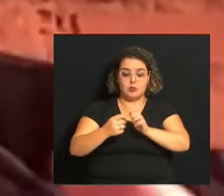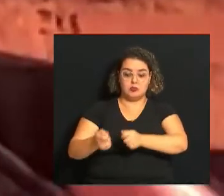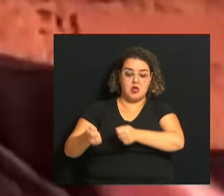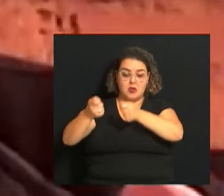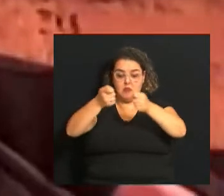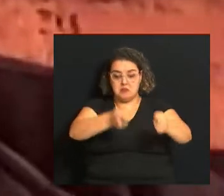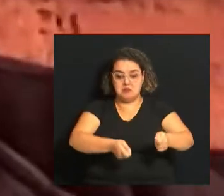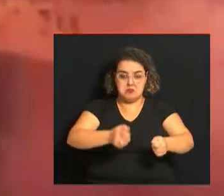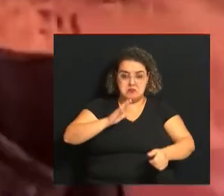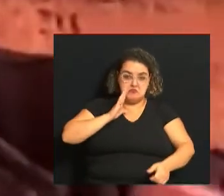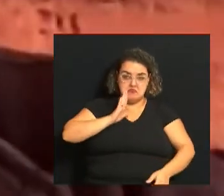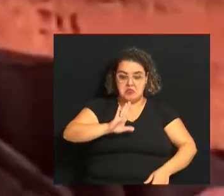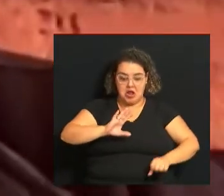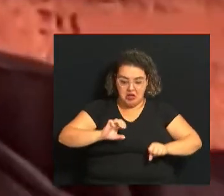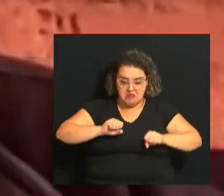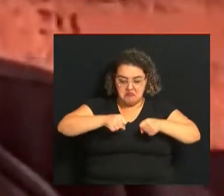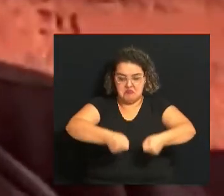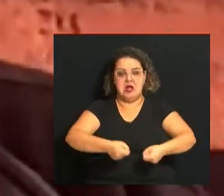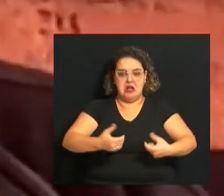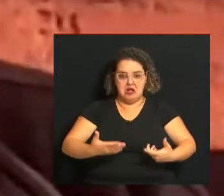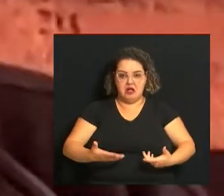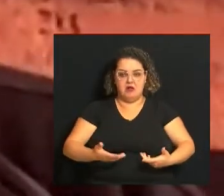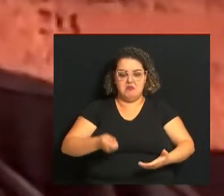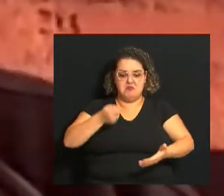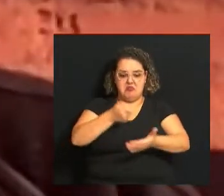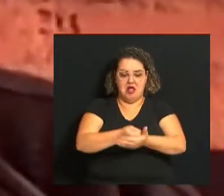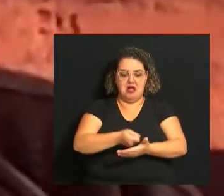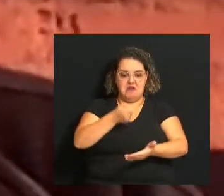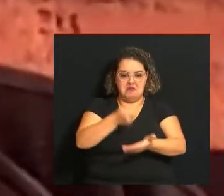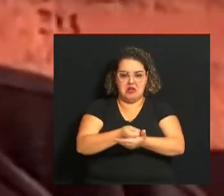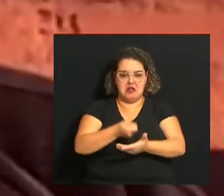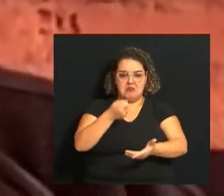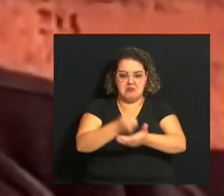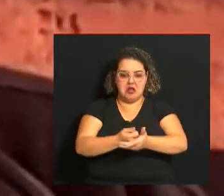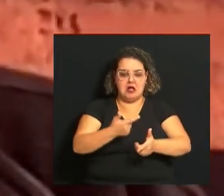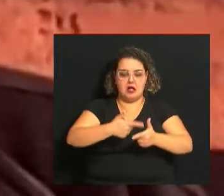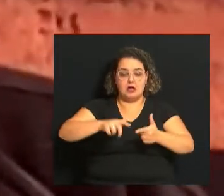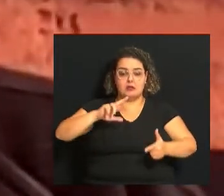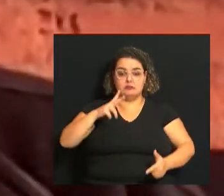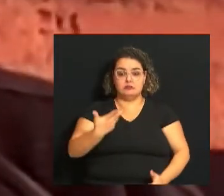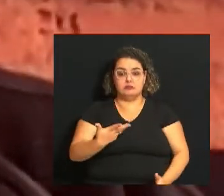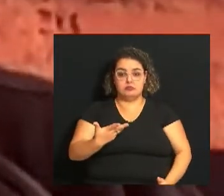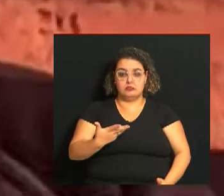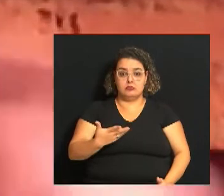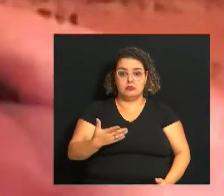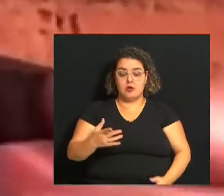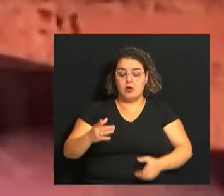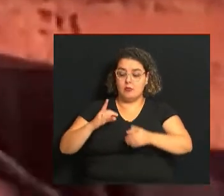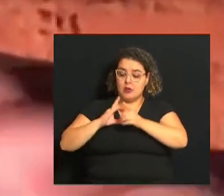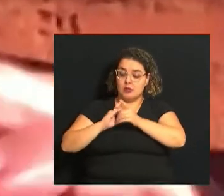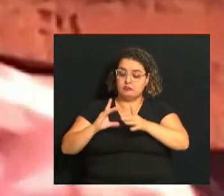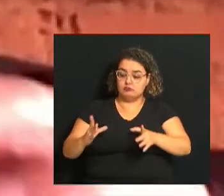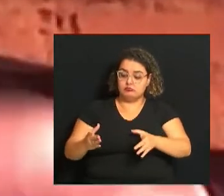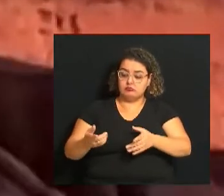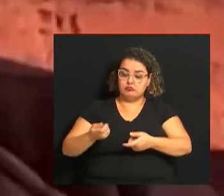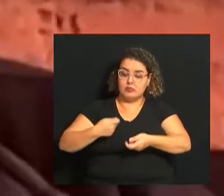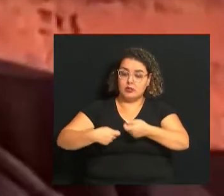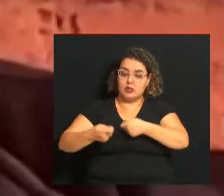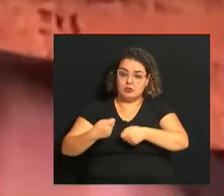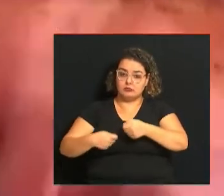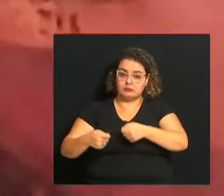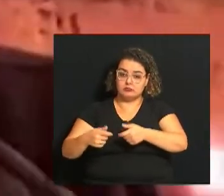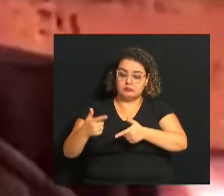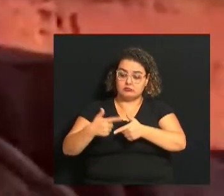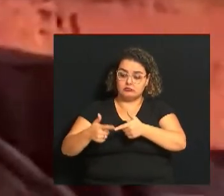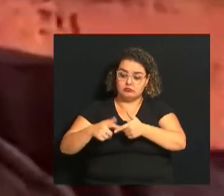pela força, até pela imposição, resolver os problemas, ou é uma democracia que administra melhor esses conflitos,